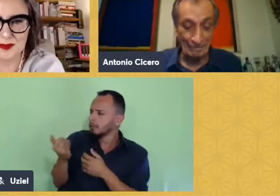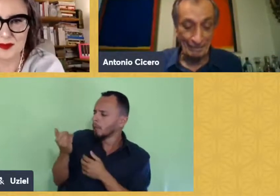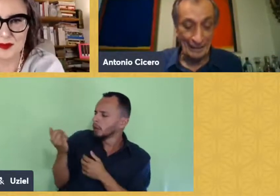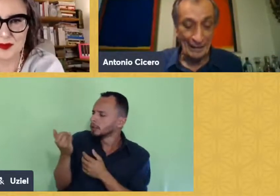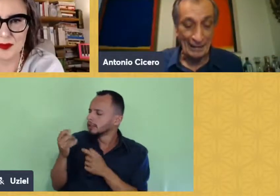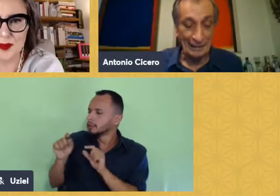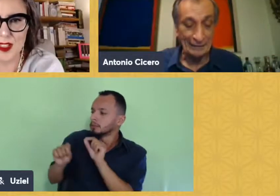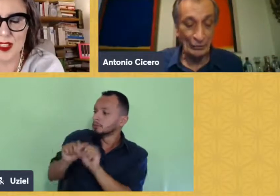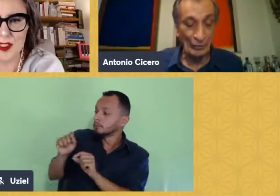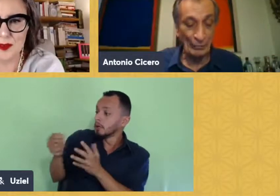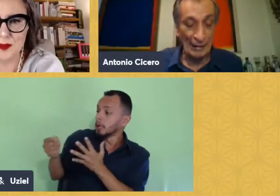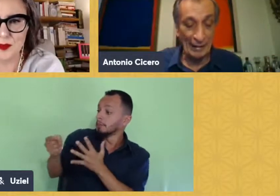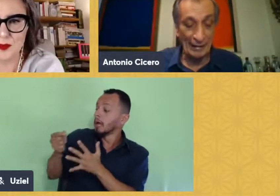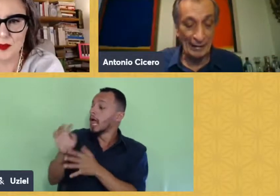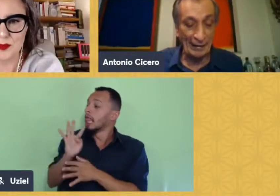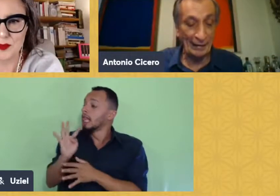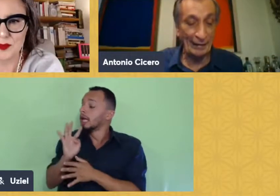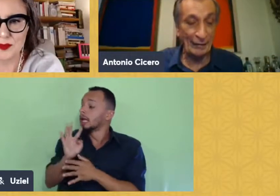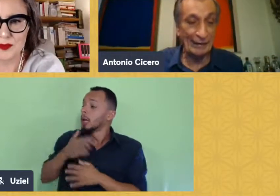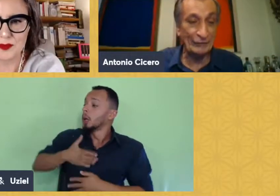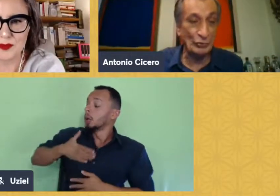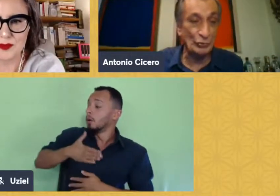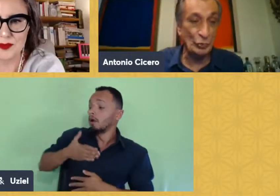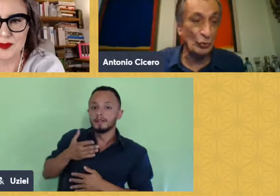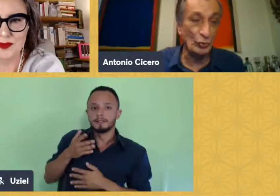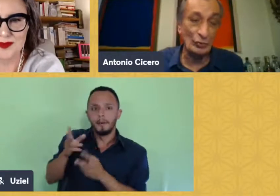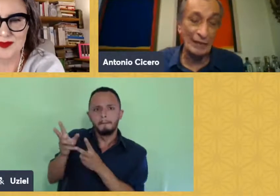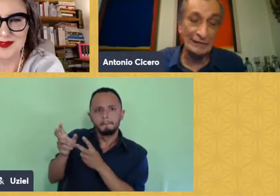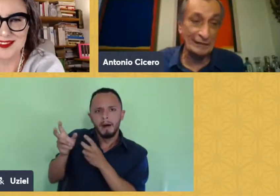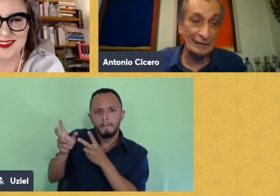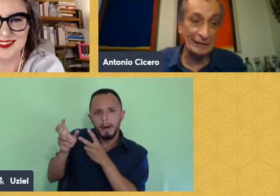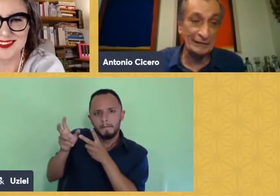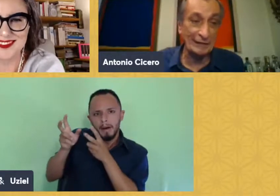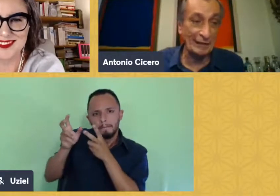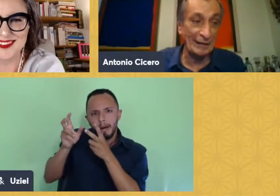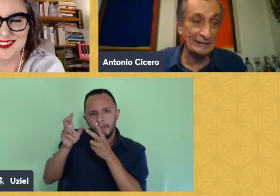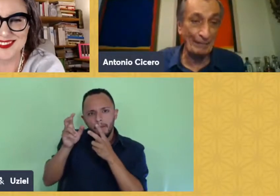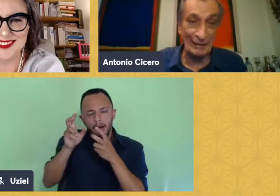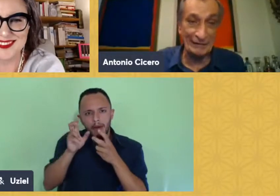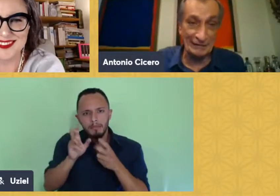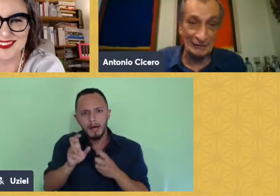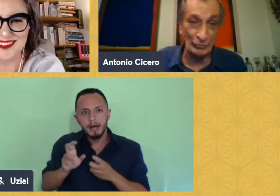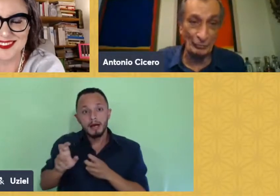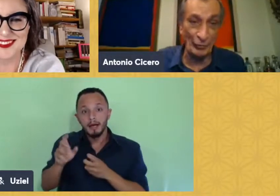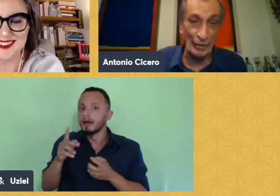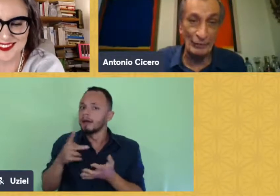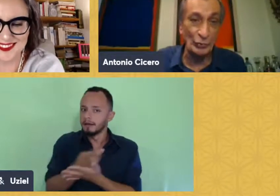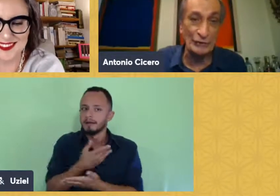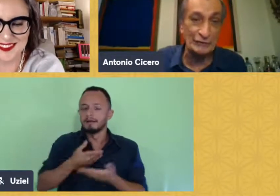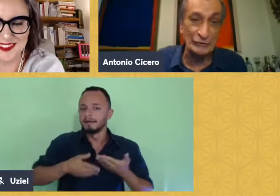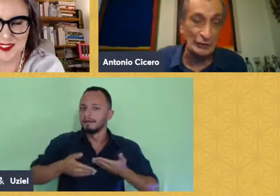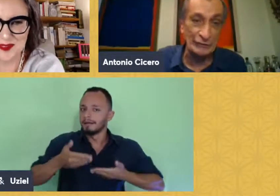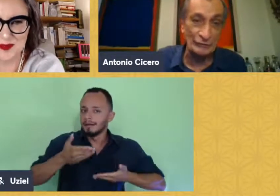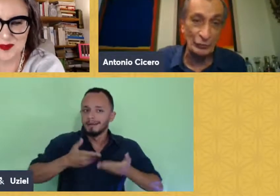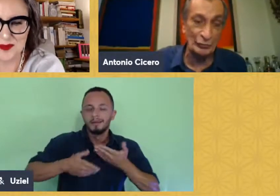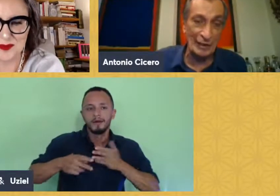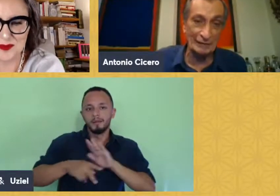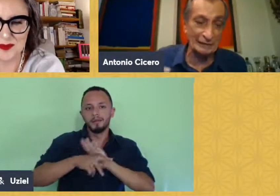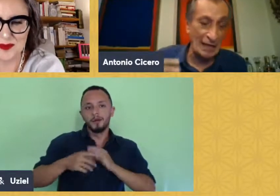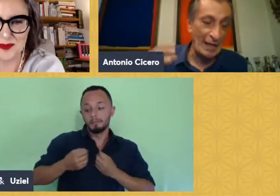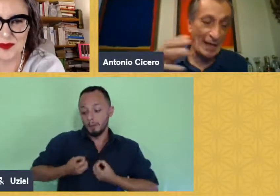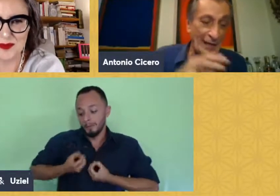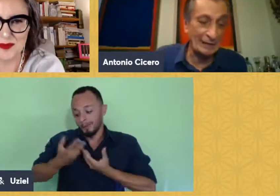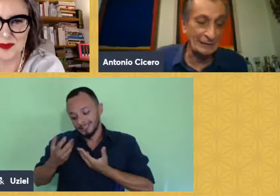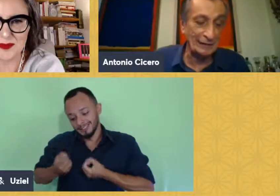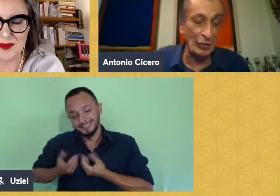é? Então, entra em jogo nessa apreciação do poema todas as nossas